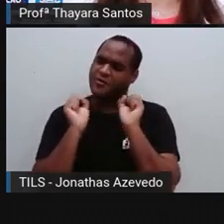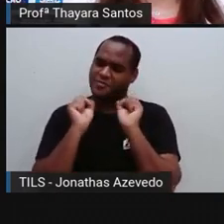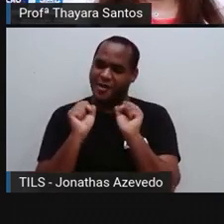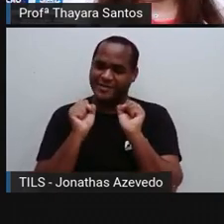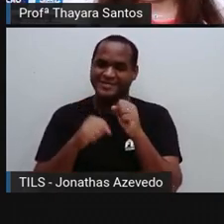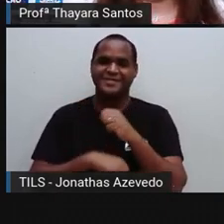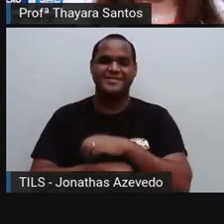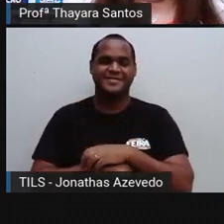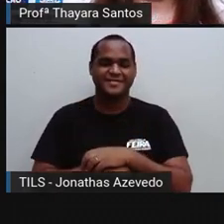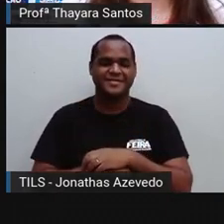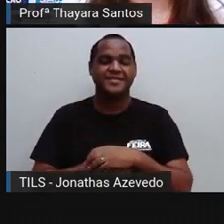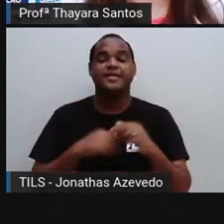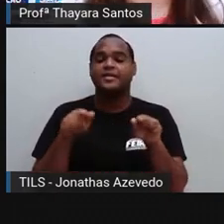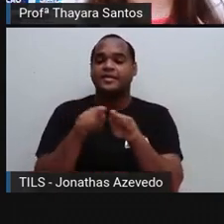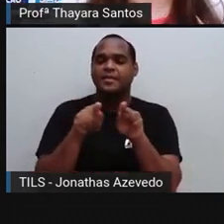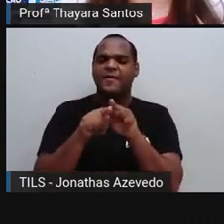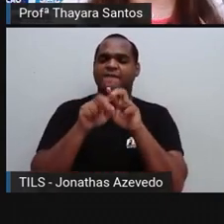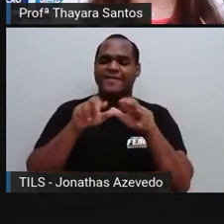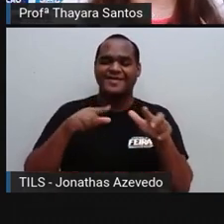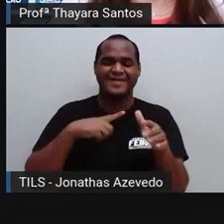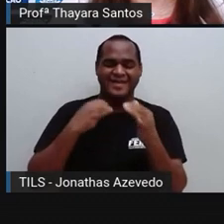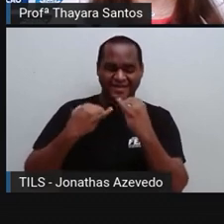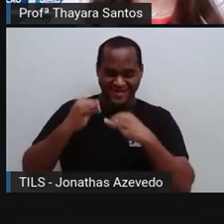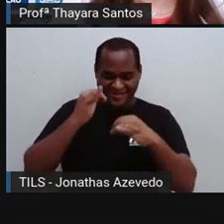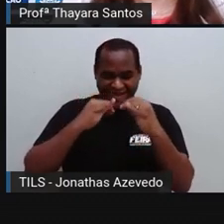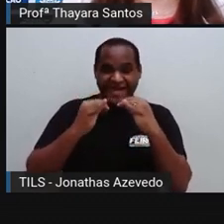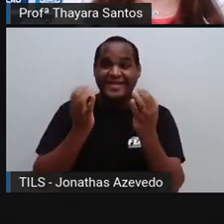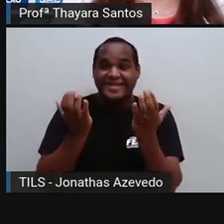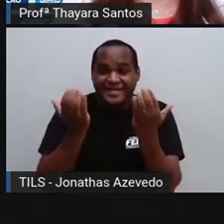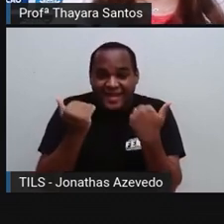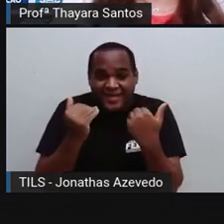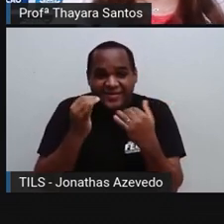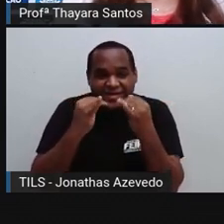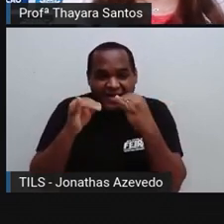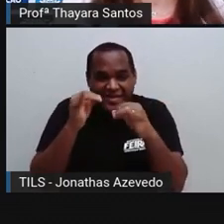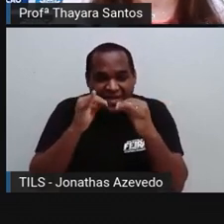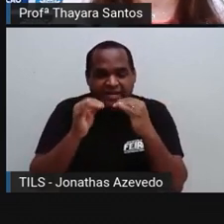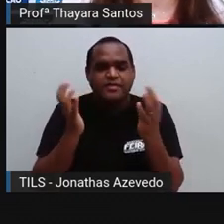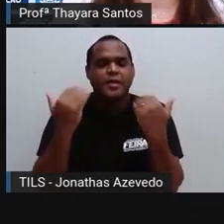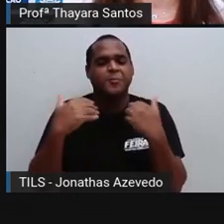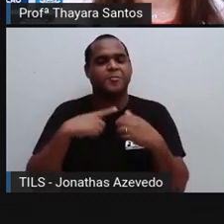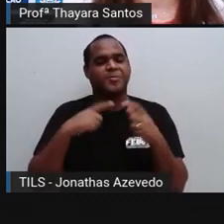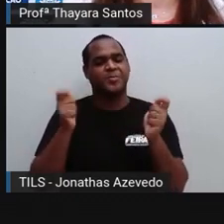também. E descarregar toda a energia que a gente tem acumulada muitas vezes.